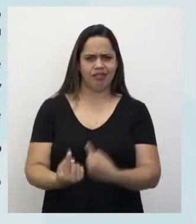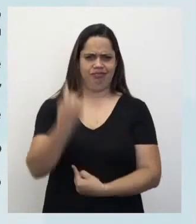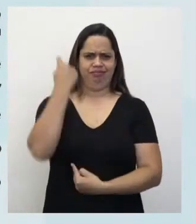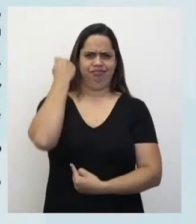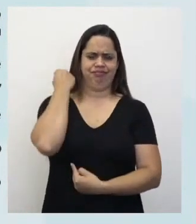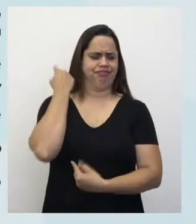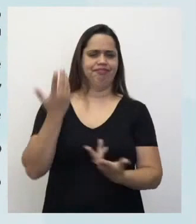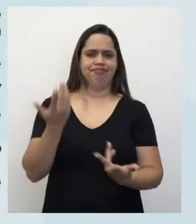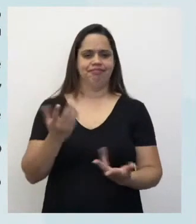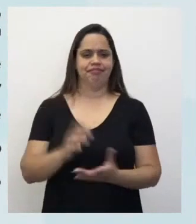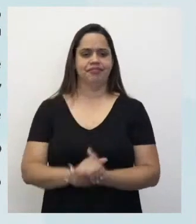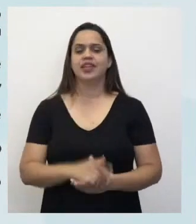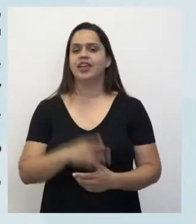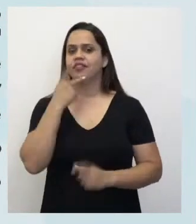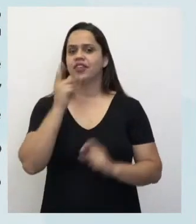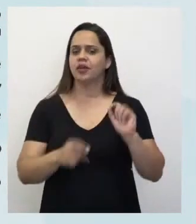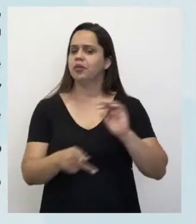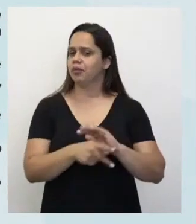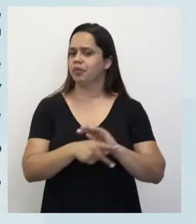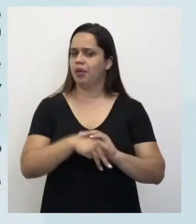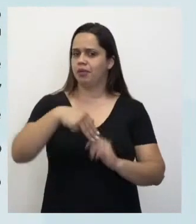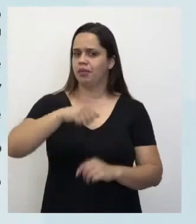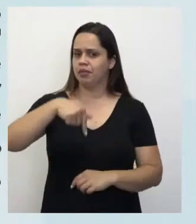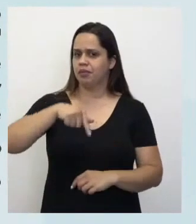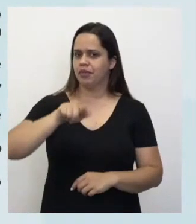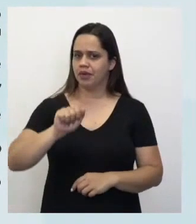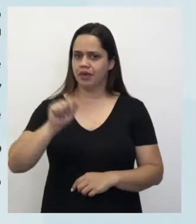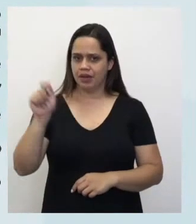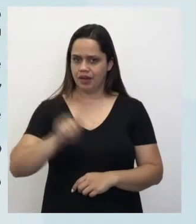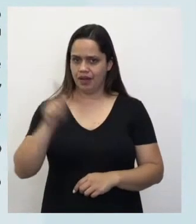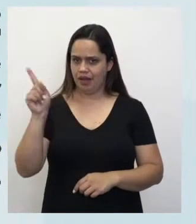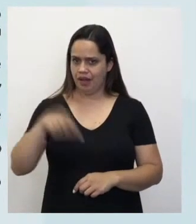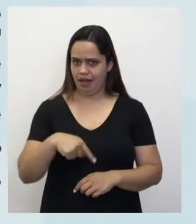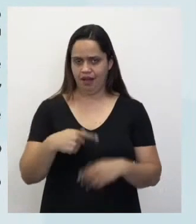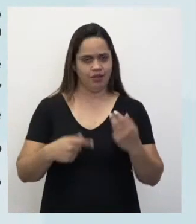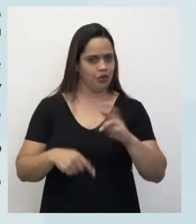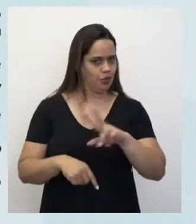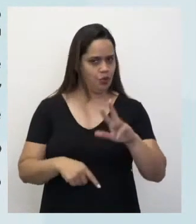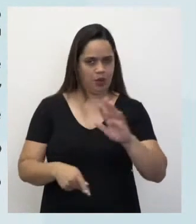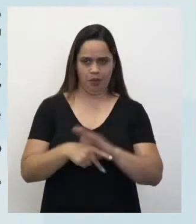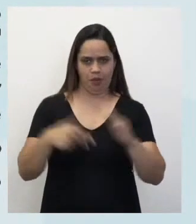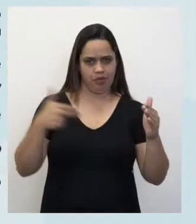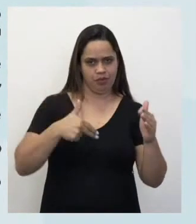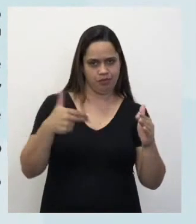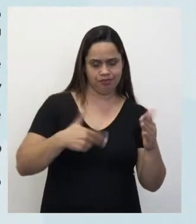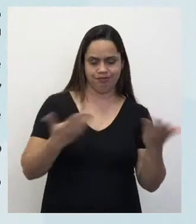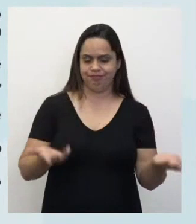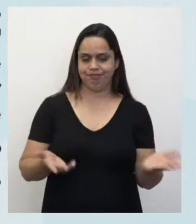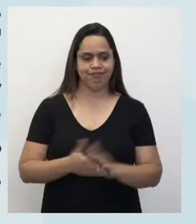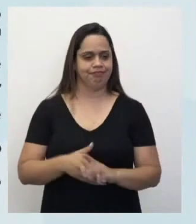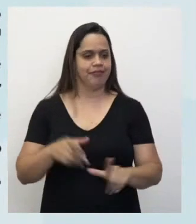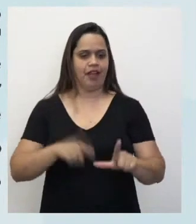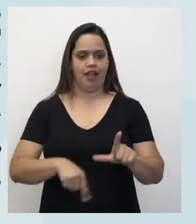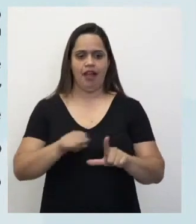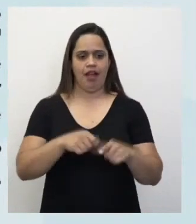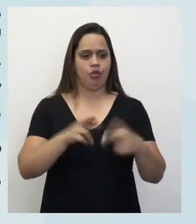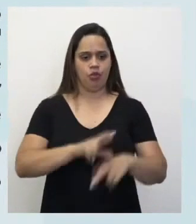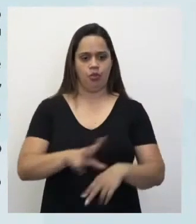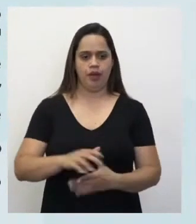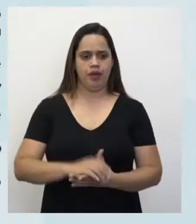oriental, aí a gente estaria falando do mangá, né? E não da cultura hip hop. Então, a gente já sabe que a não poderia ser